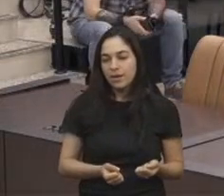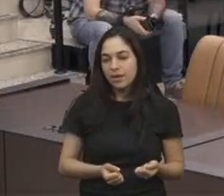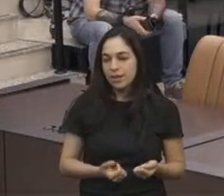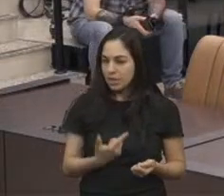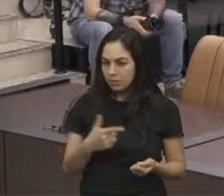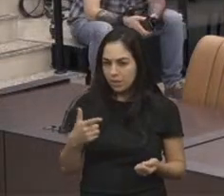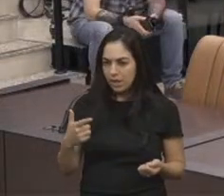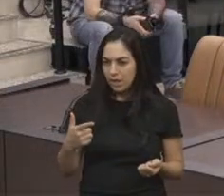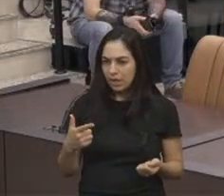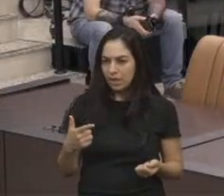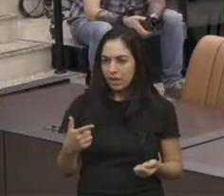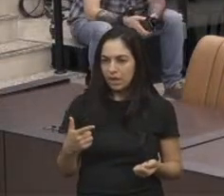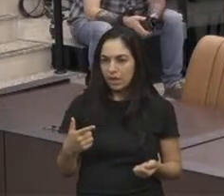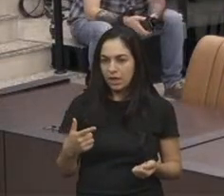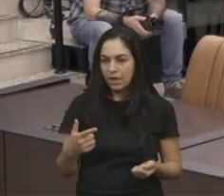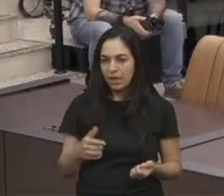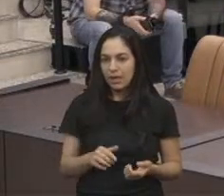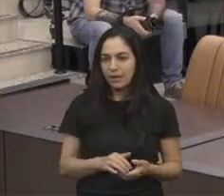Não?